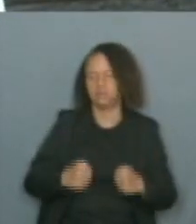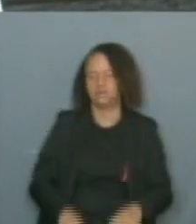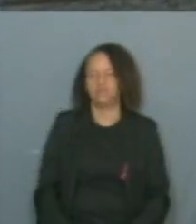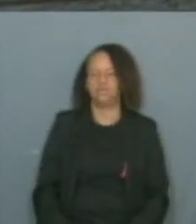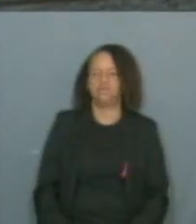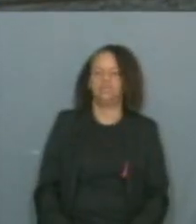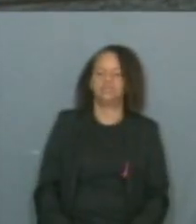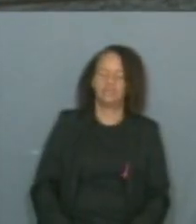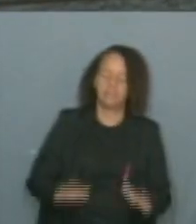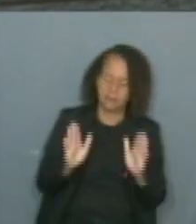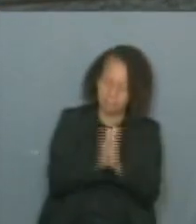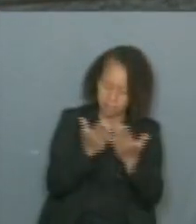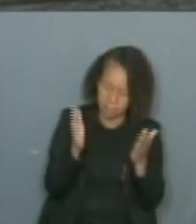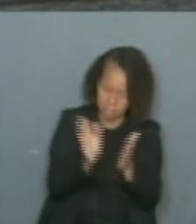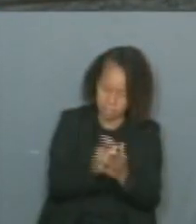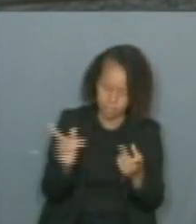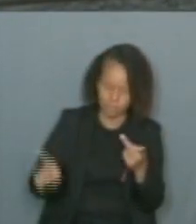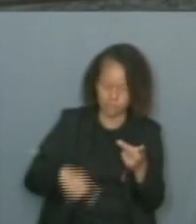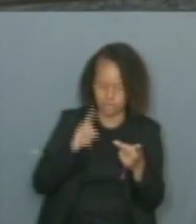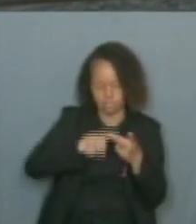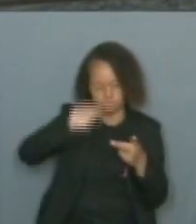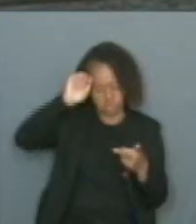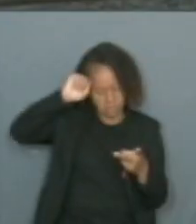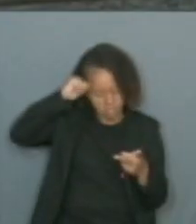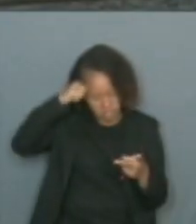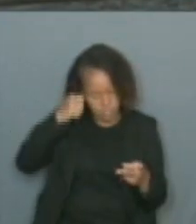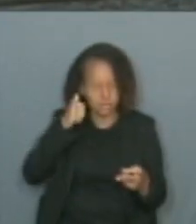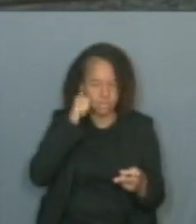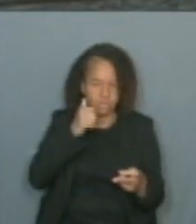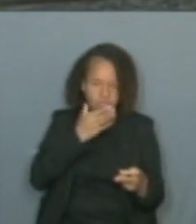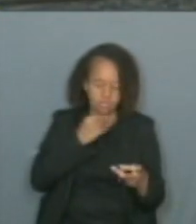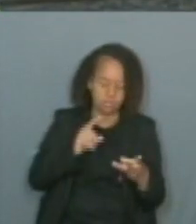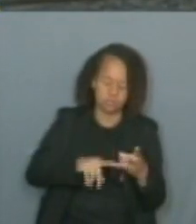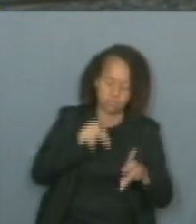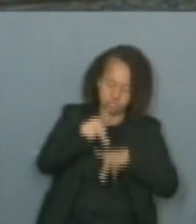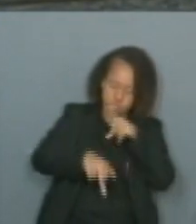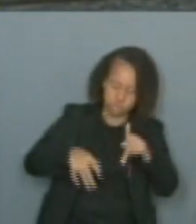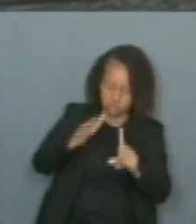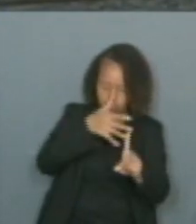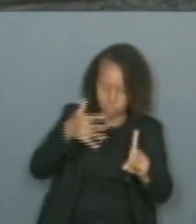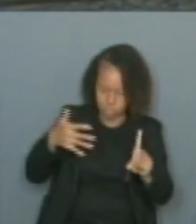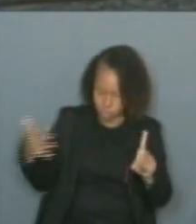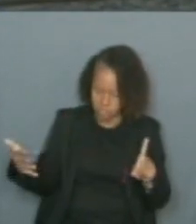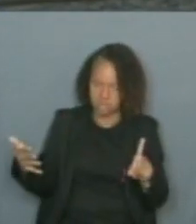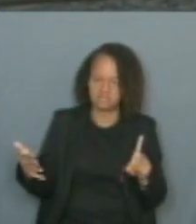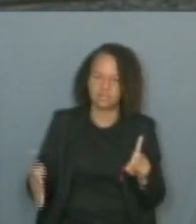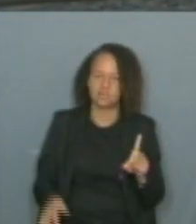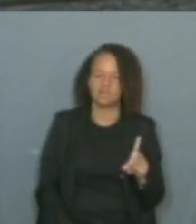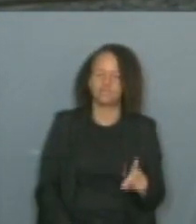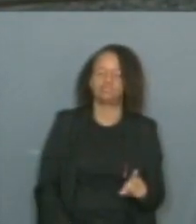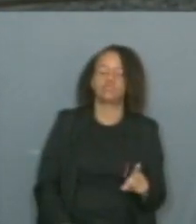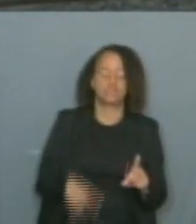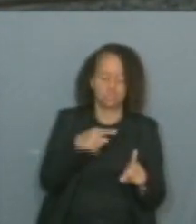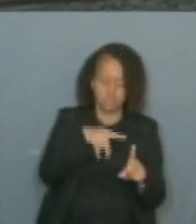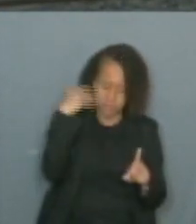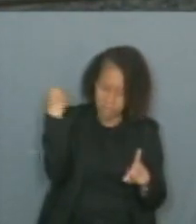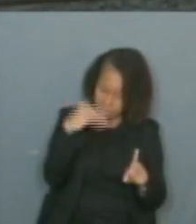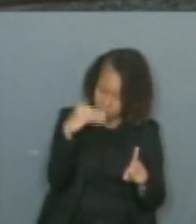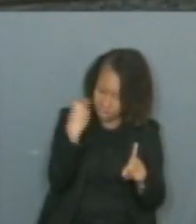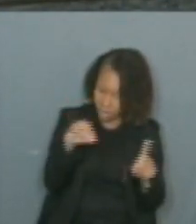para os pobres, para os pretos e pretas, para a população LGBTQIA+, em situação